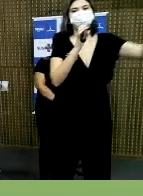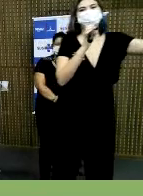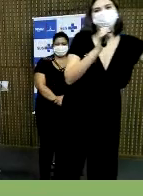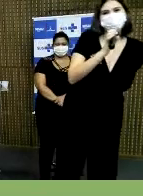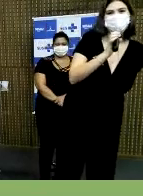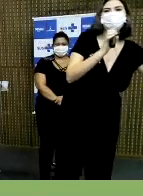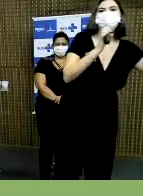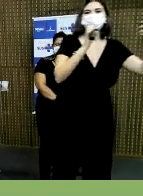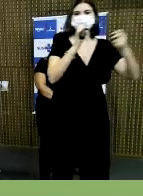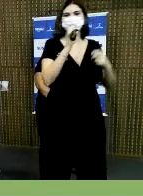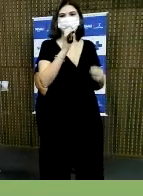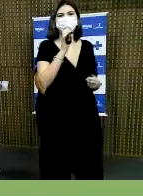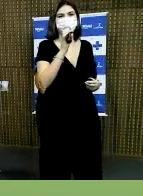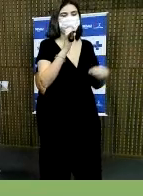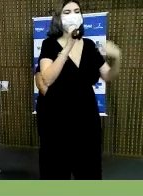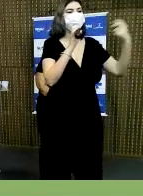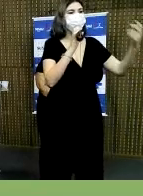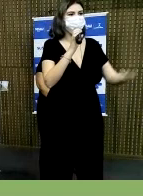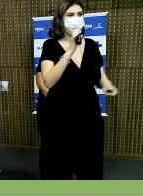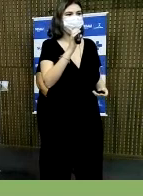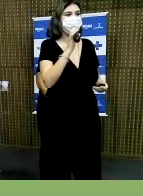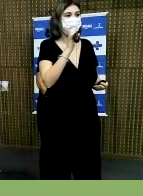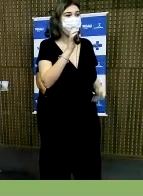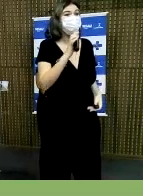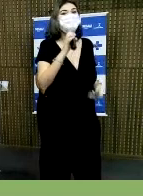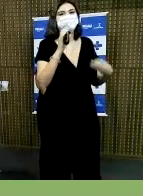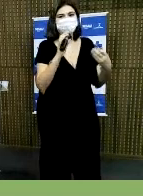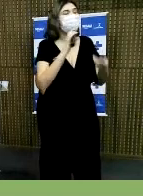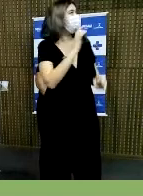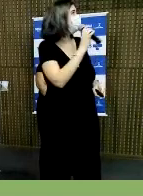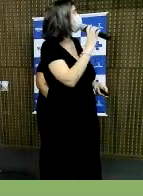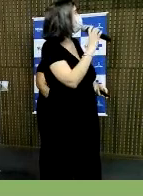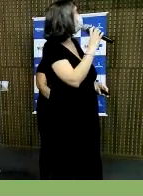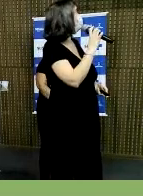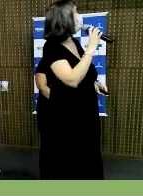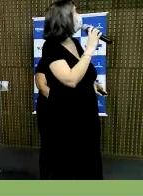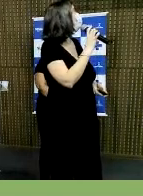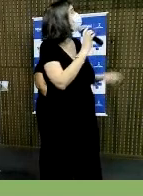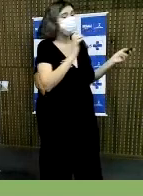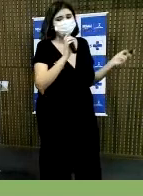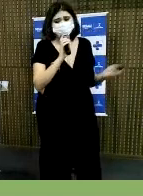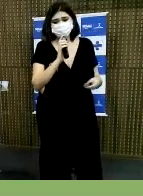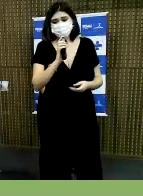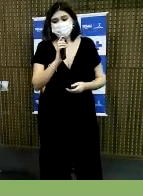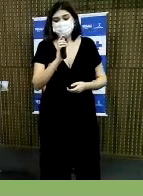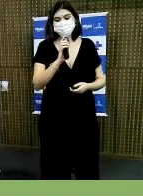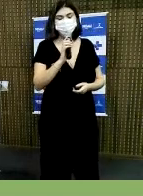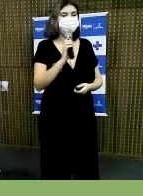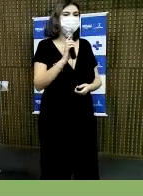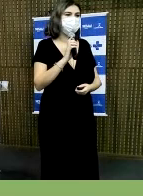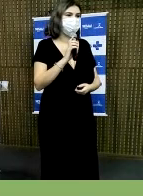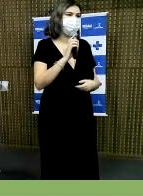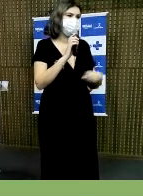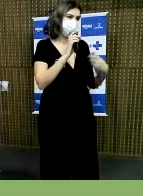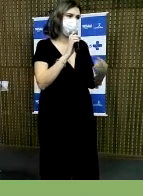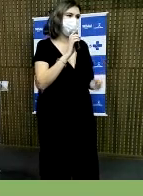o pedidinho agendado para ele fazer essa consulta com o médico, com o profissional de enfermagem, para ter esse acompanhamento. E nós não